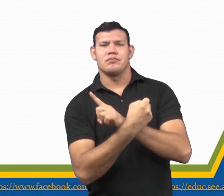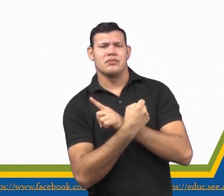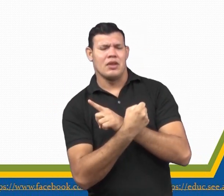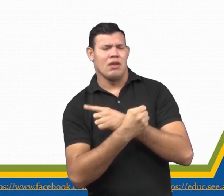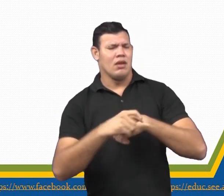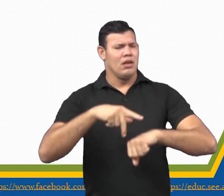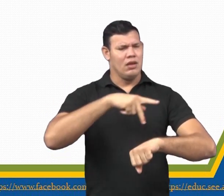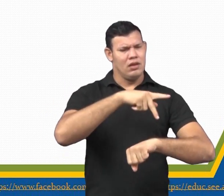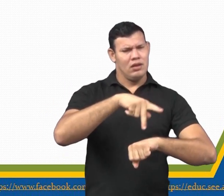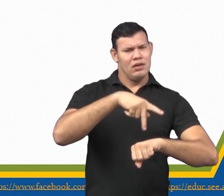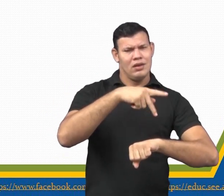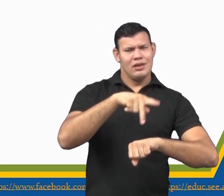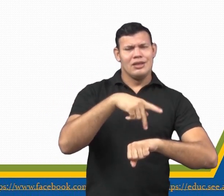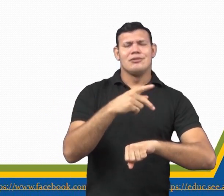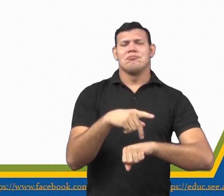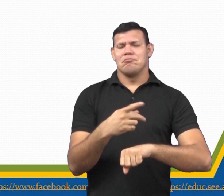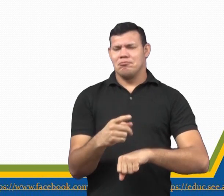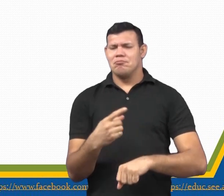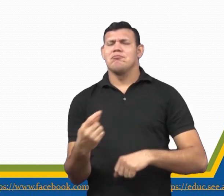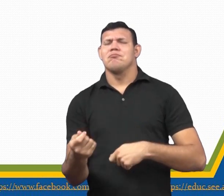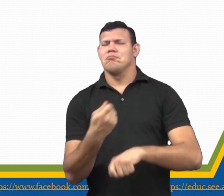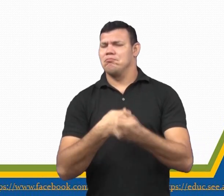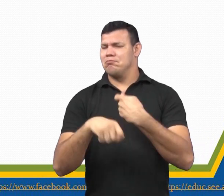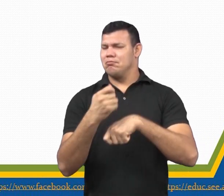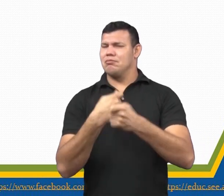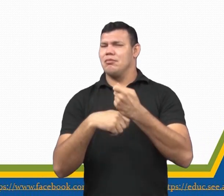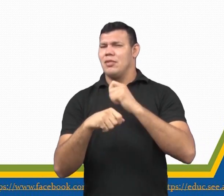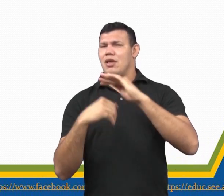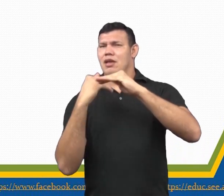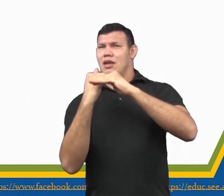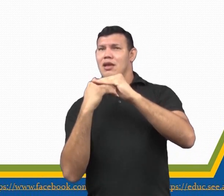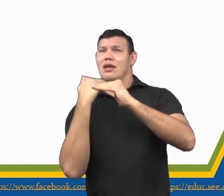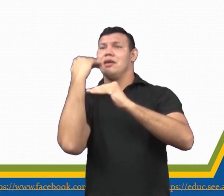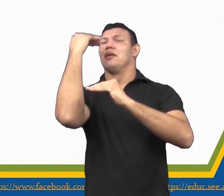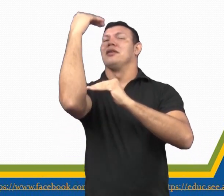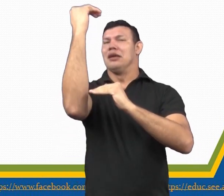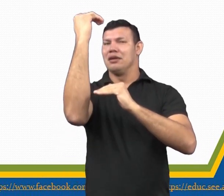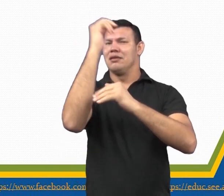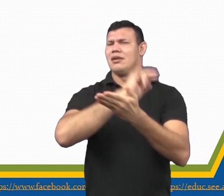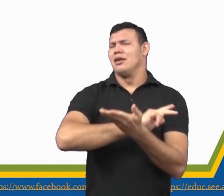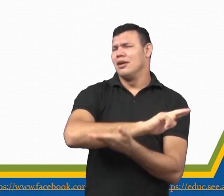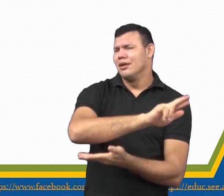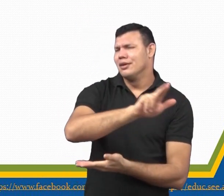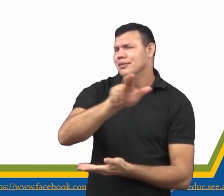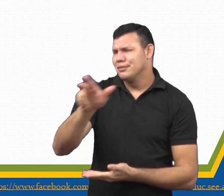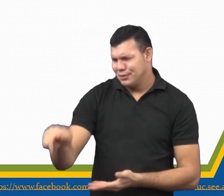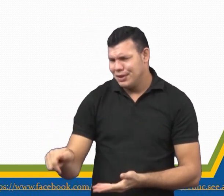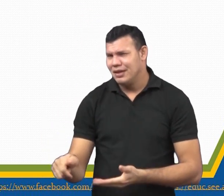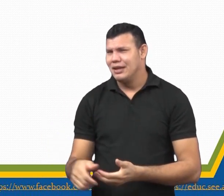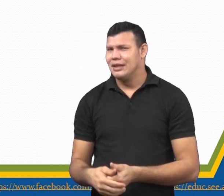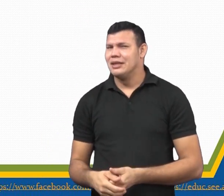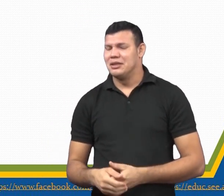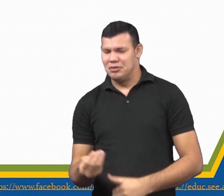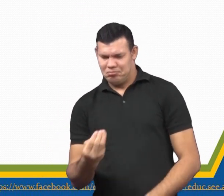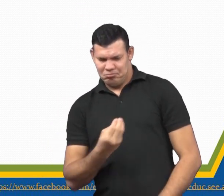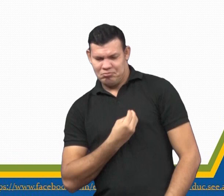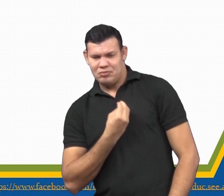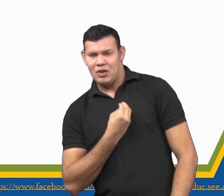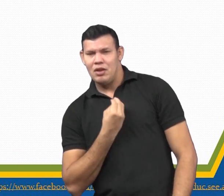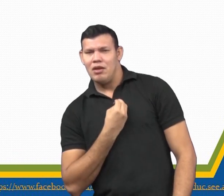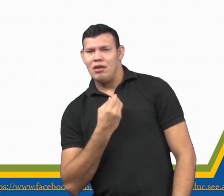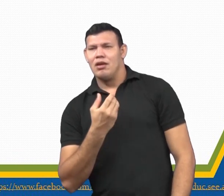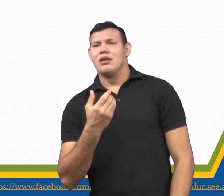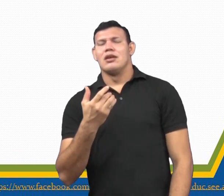países com economia desenvolvida e diversificada, com elevado nível de vida e